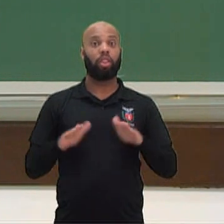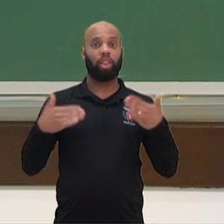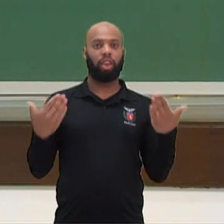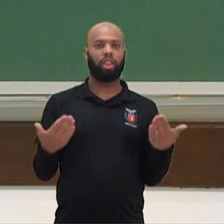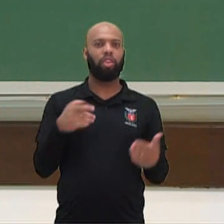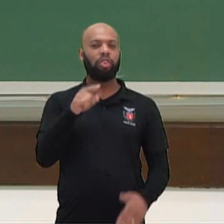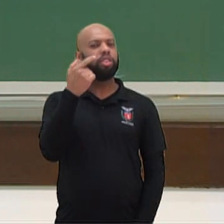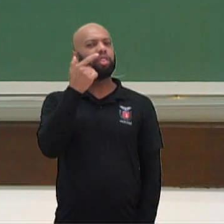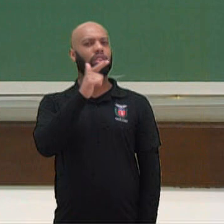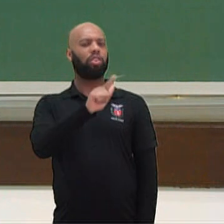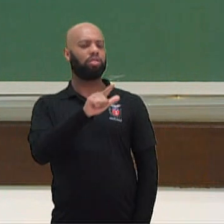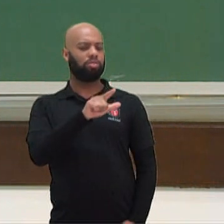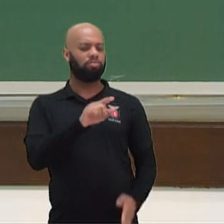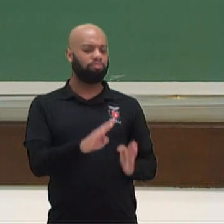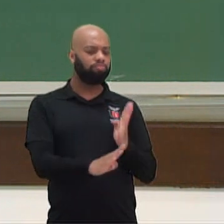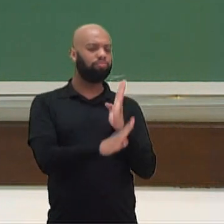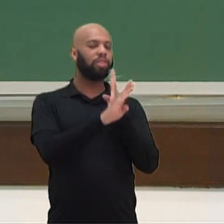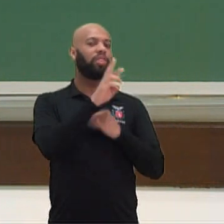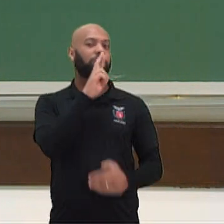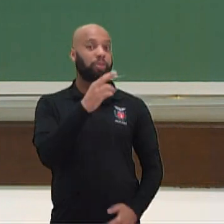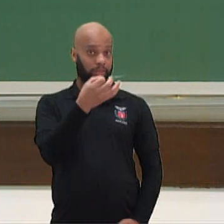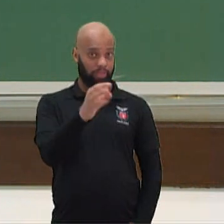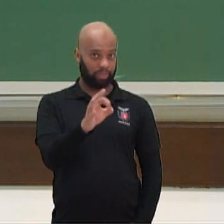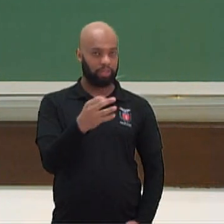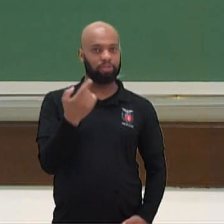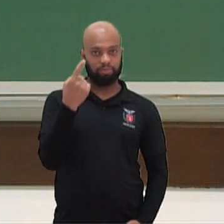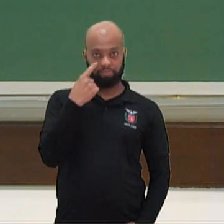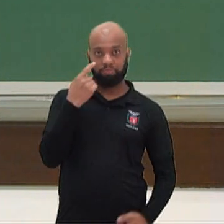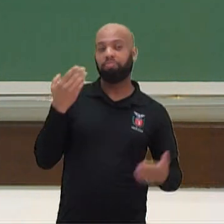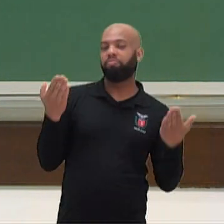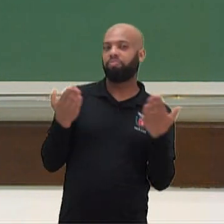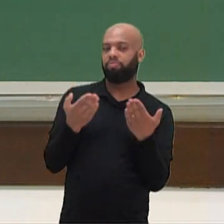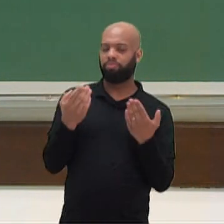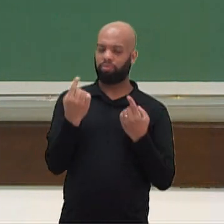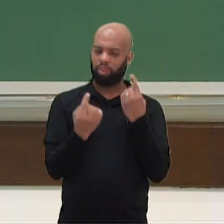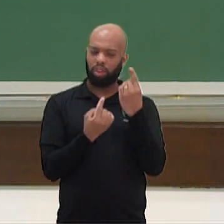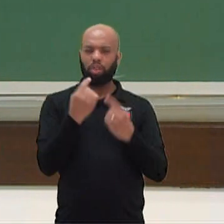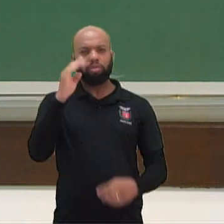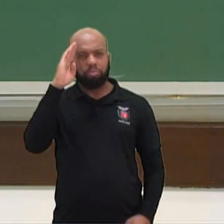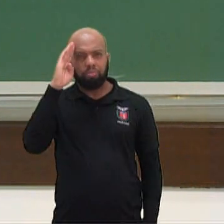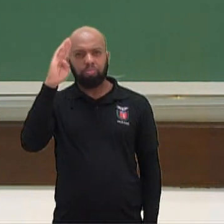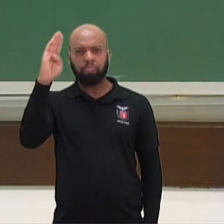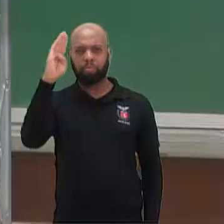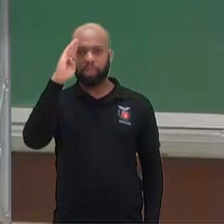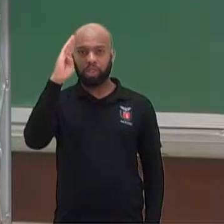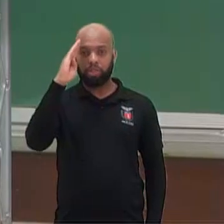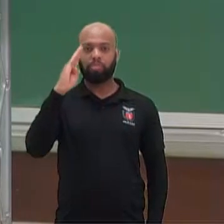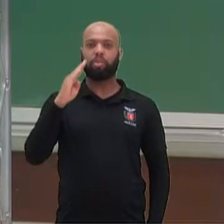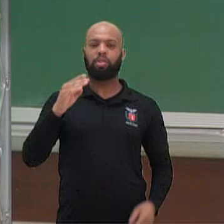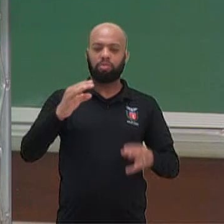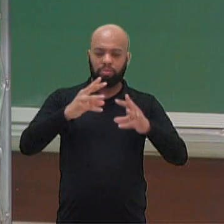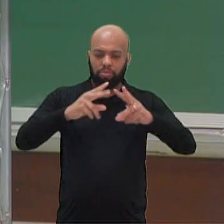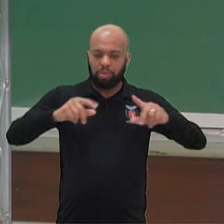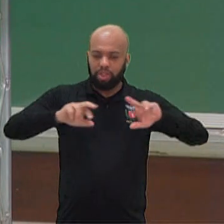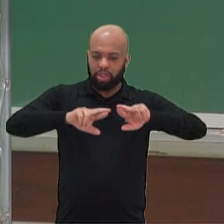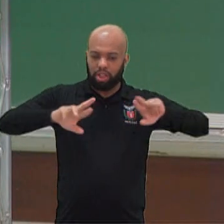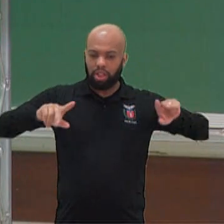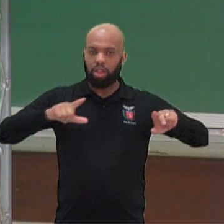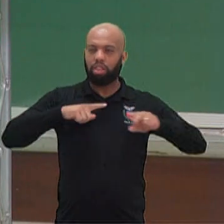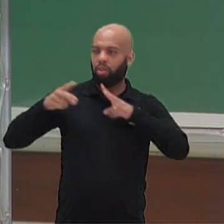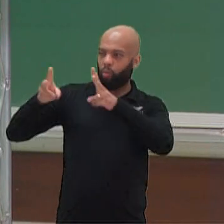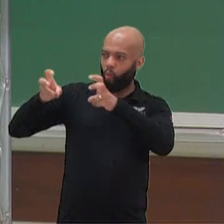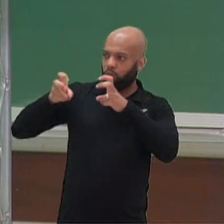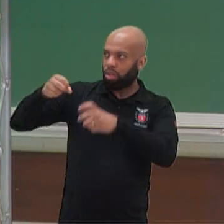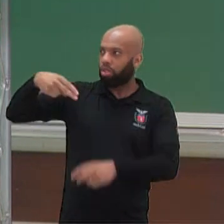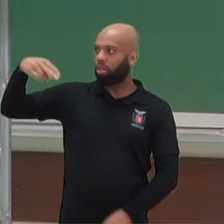Então, conseguiu achar a alternativa correta? Vamos lá verificar? Quais são os principais recursos minerais extraídos na região